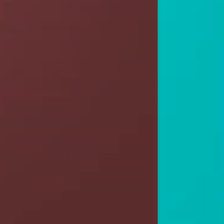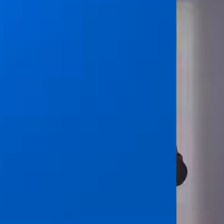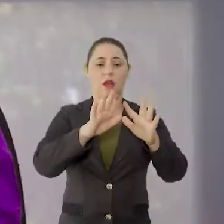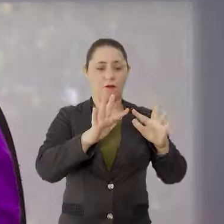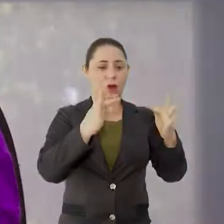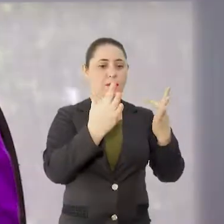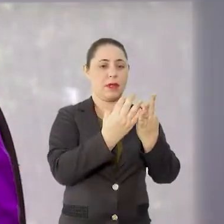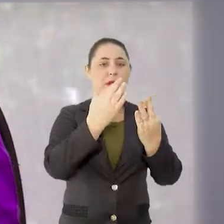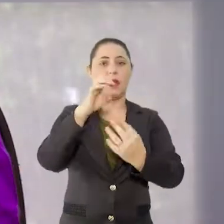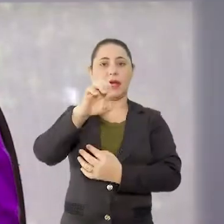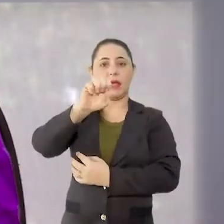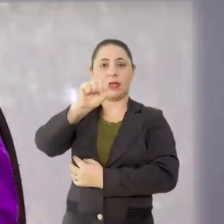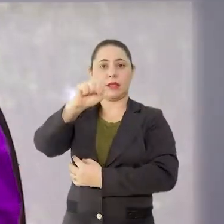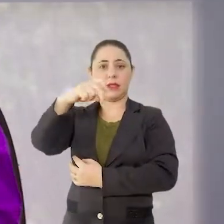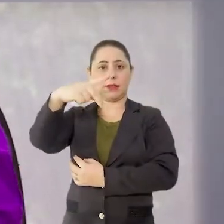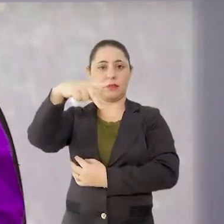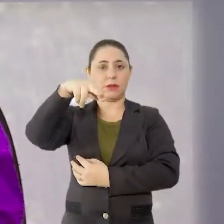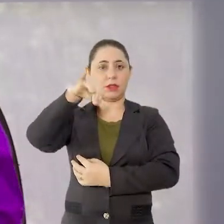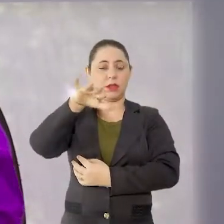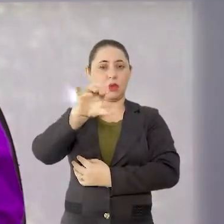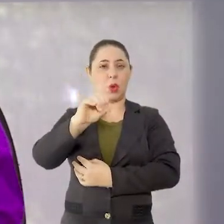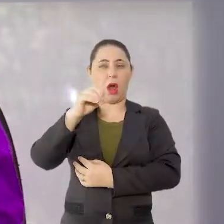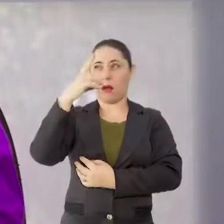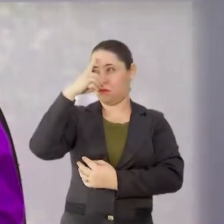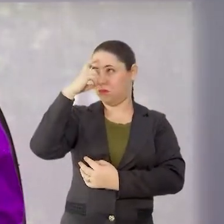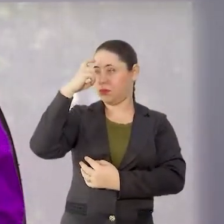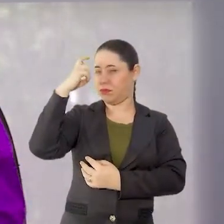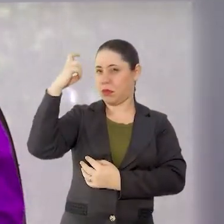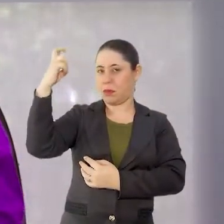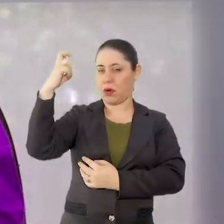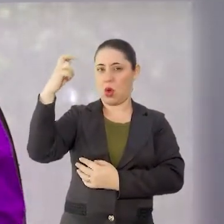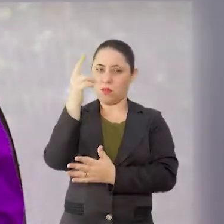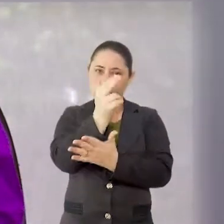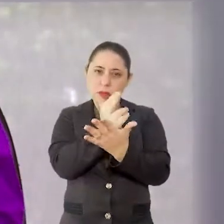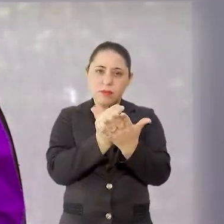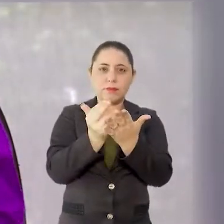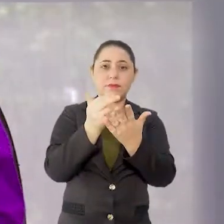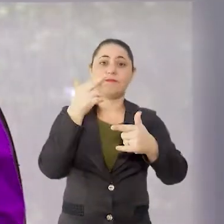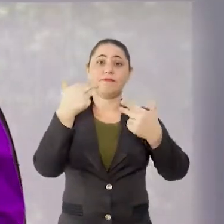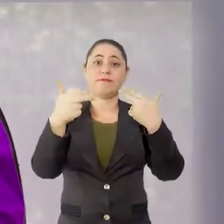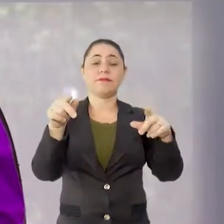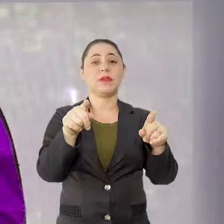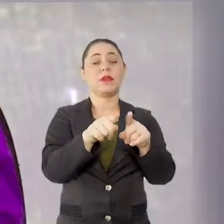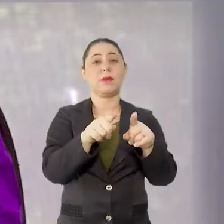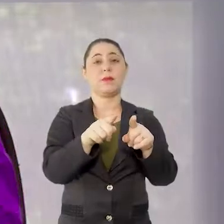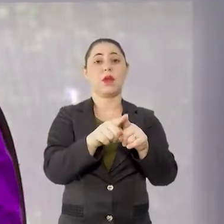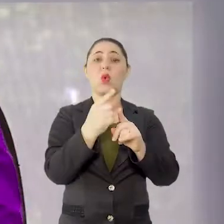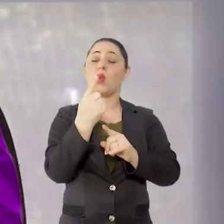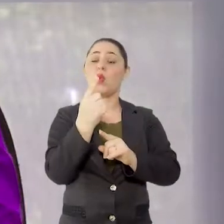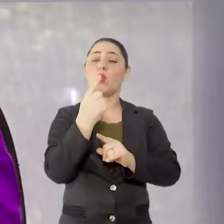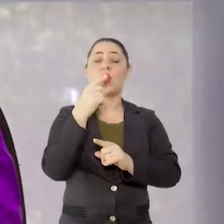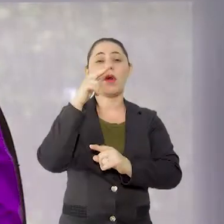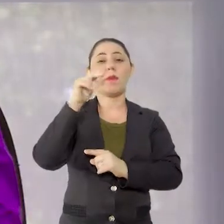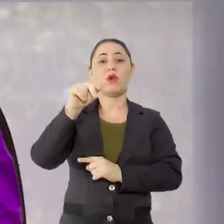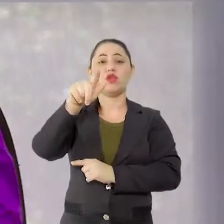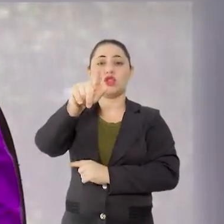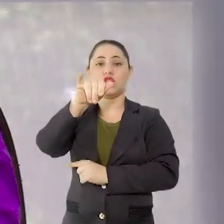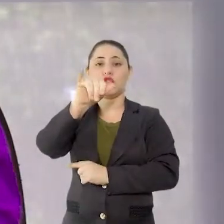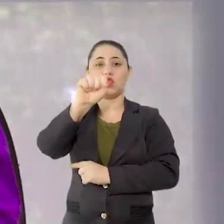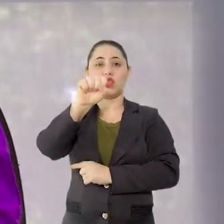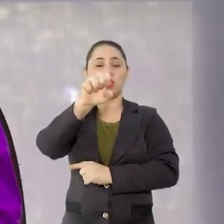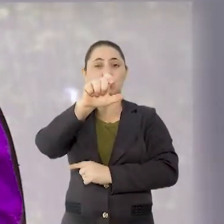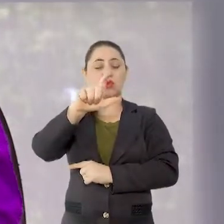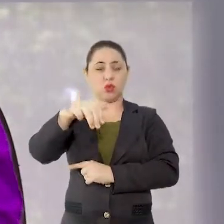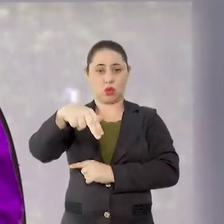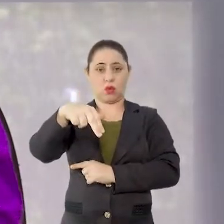futuramente. A família Espíndola é conhecida pelo talento na música e nas artes plásticas. Um desses irmãos é o